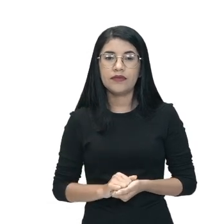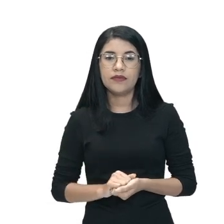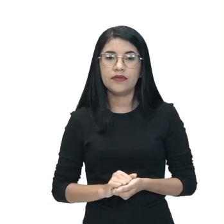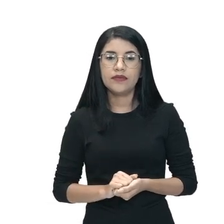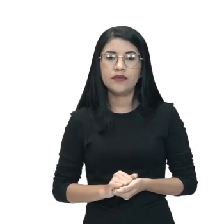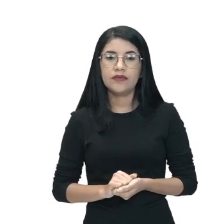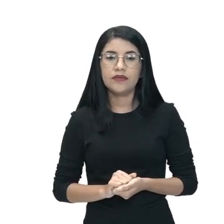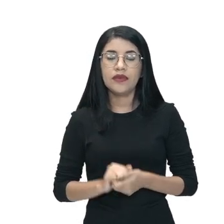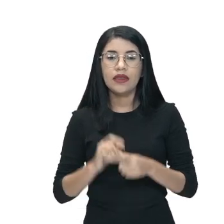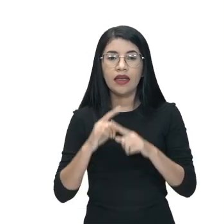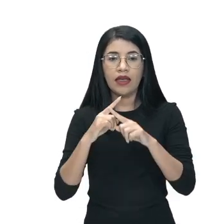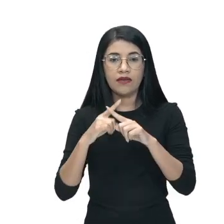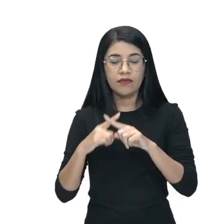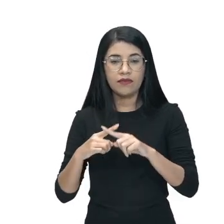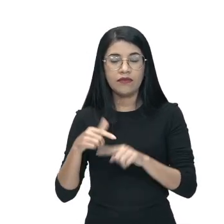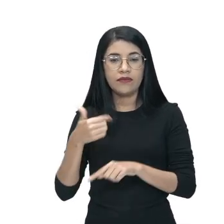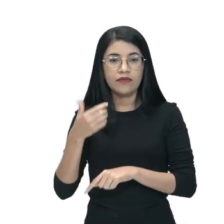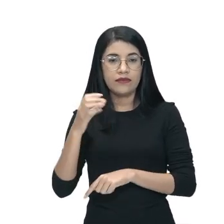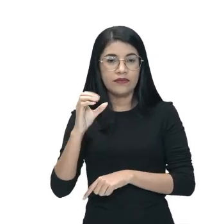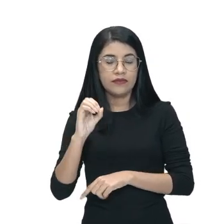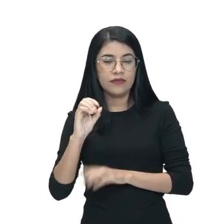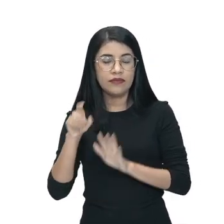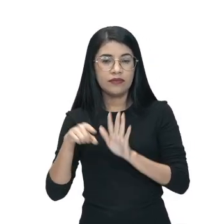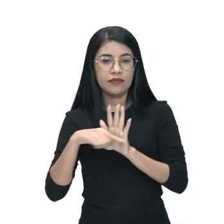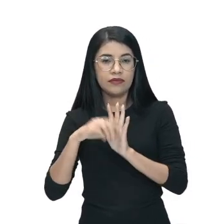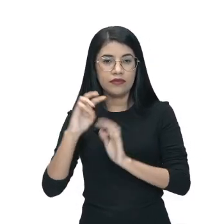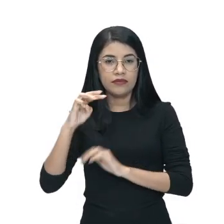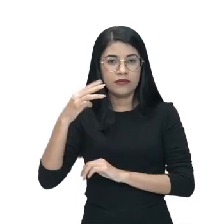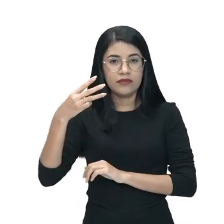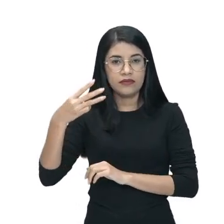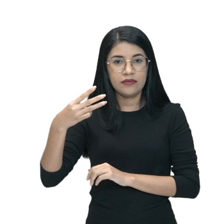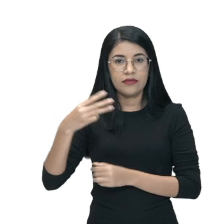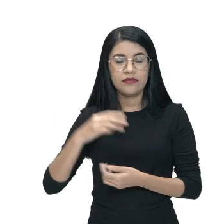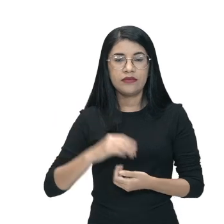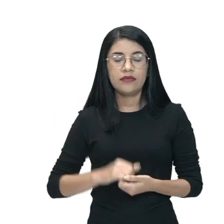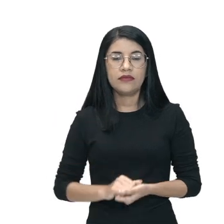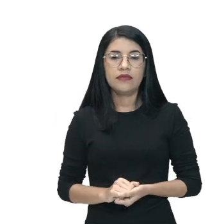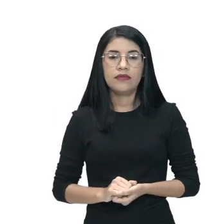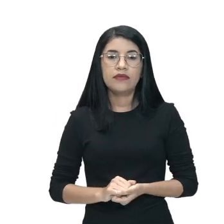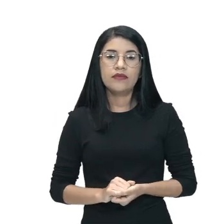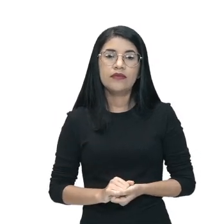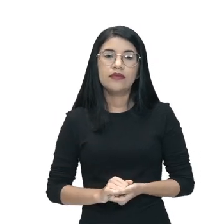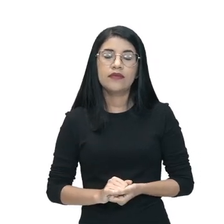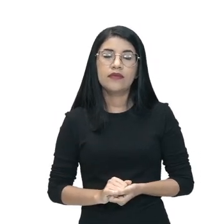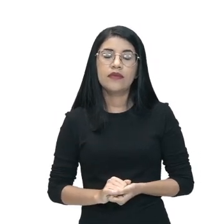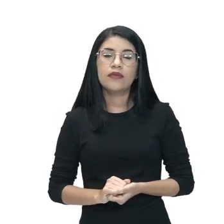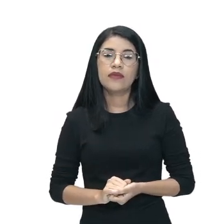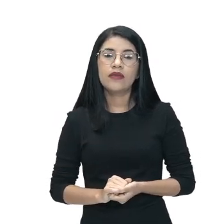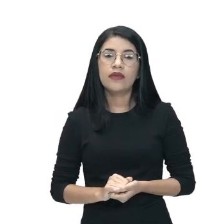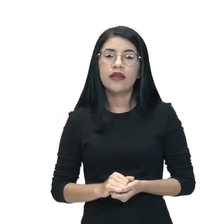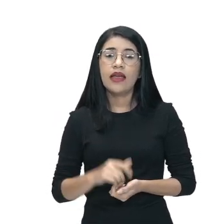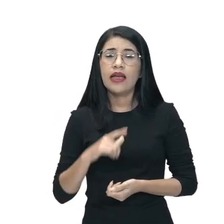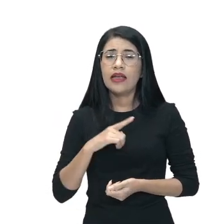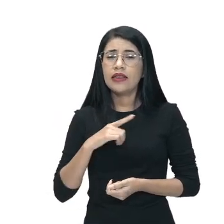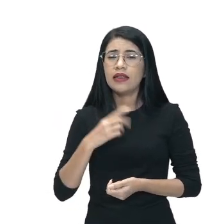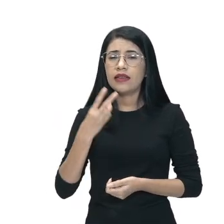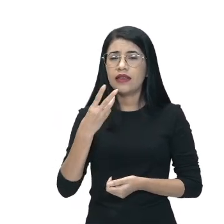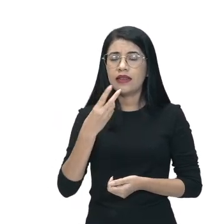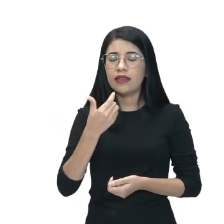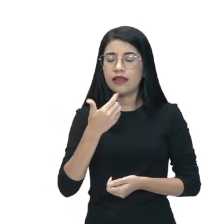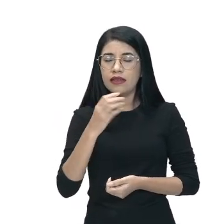3.600. E eu repito a potência de base 10 vezes 10 a menos 3. E como ali eu tenho 10 a menos 3, eu